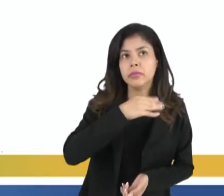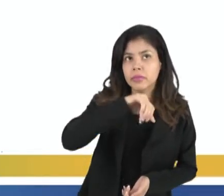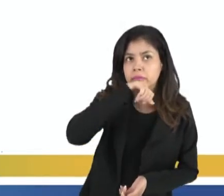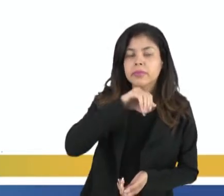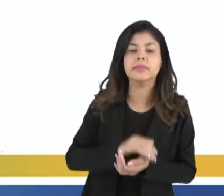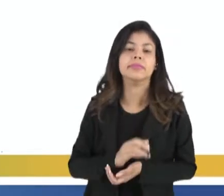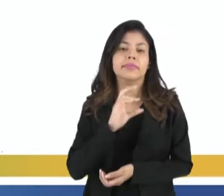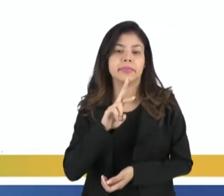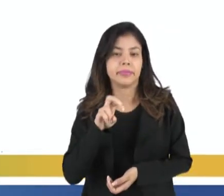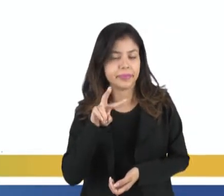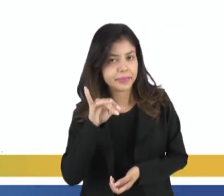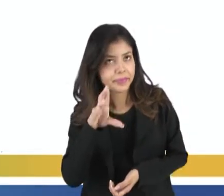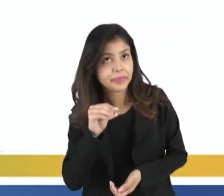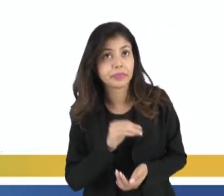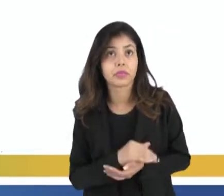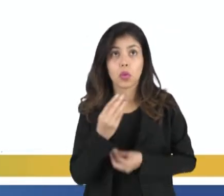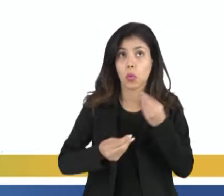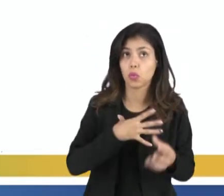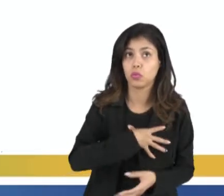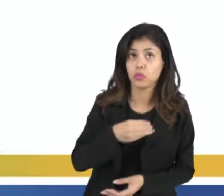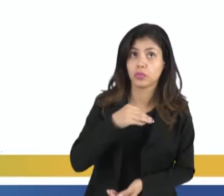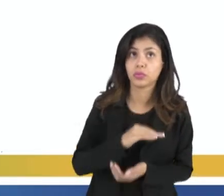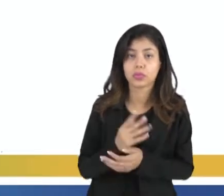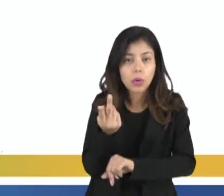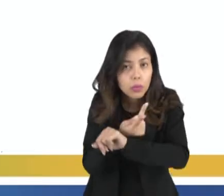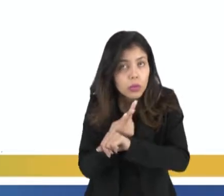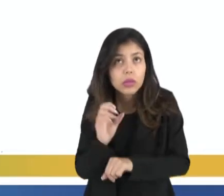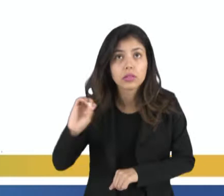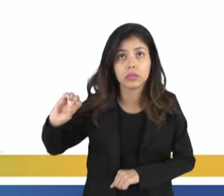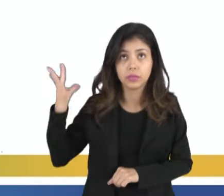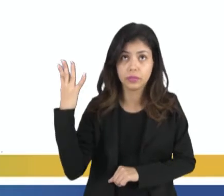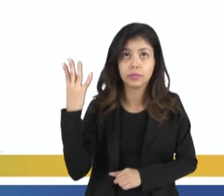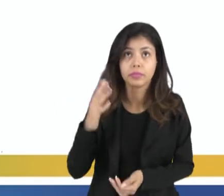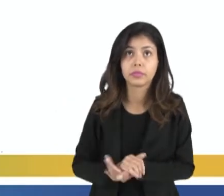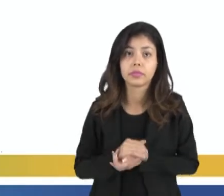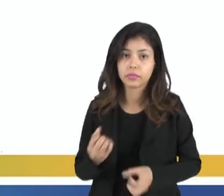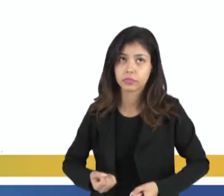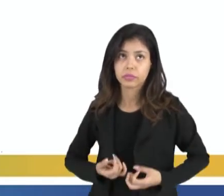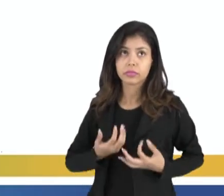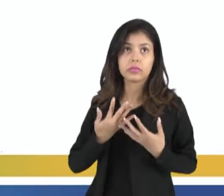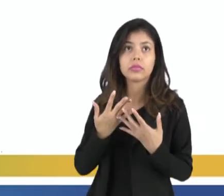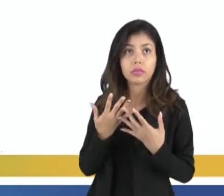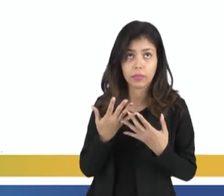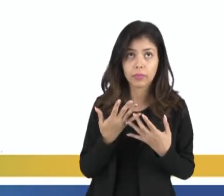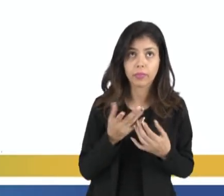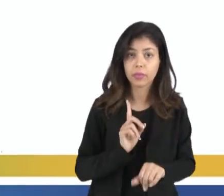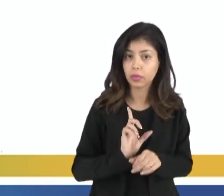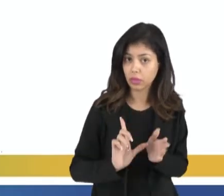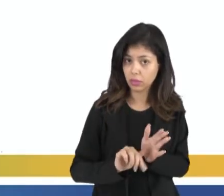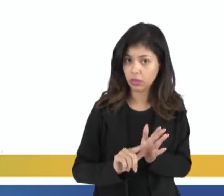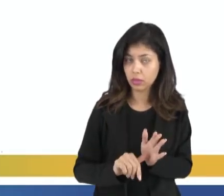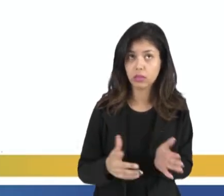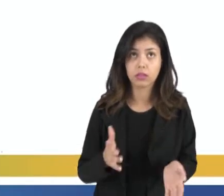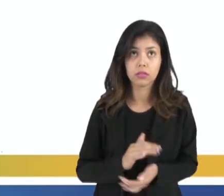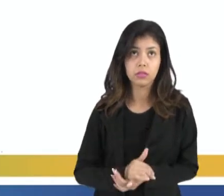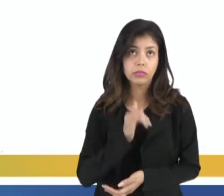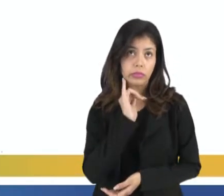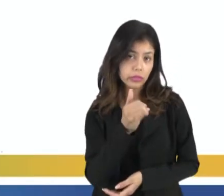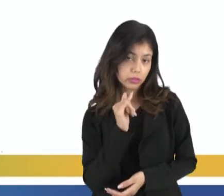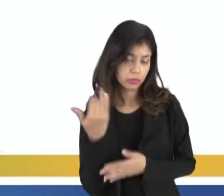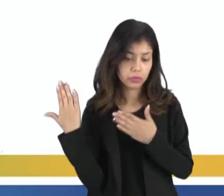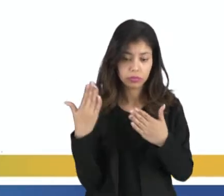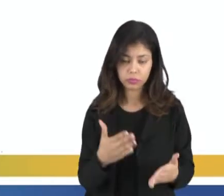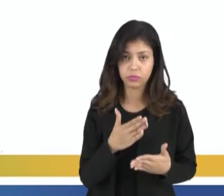do pai, de modo que o filho ele faz o quê? Ele procura os acontecimentos que motivaram o atraso. É uma